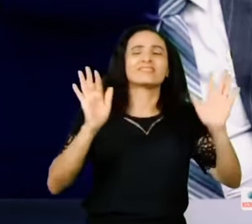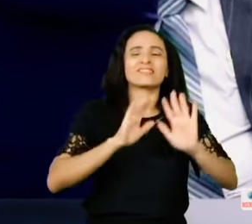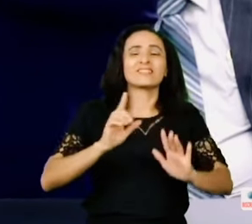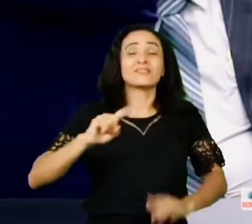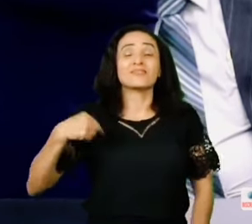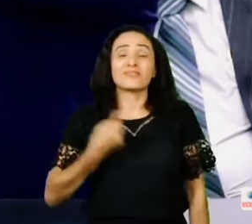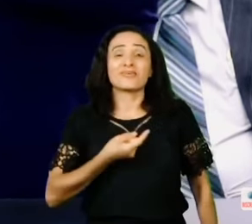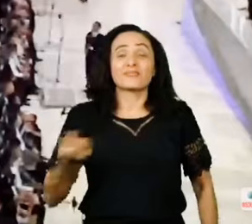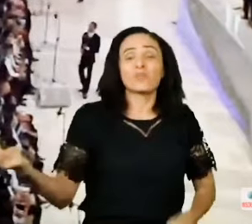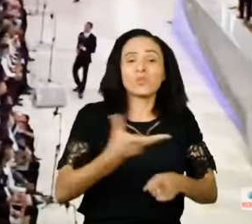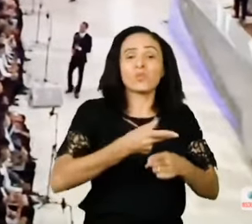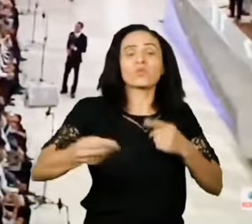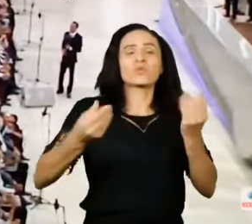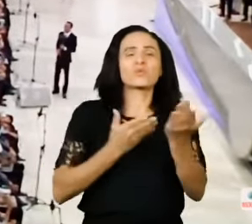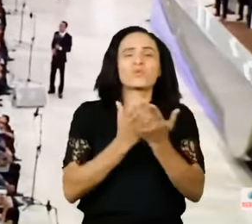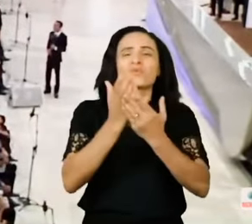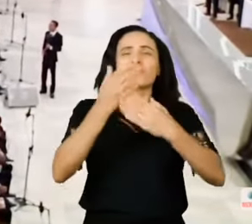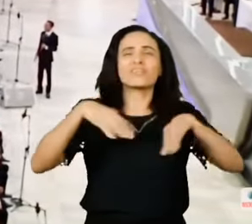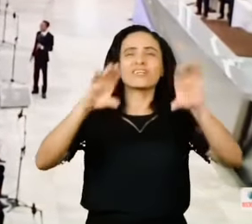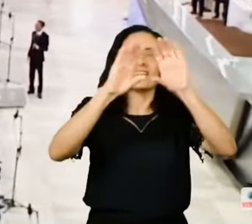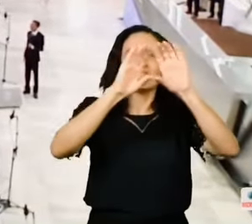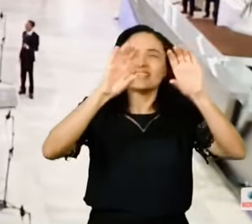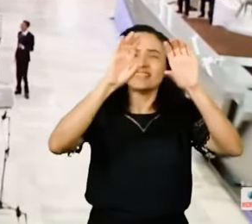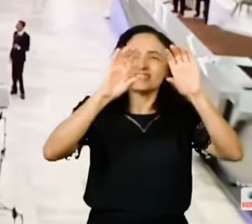chegar ao céu.